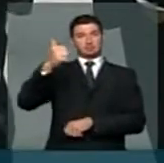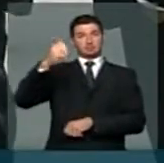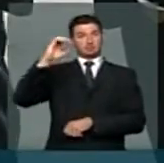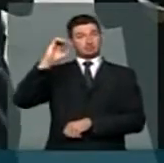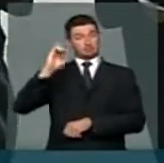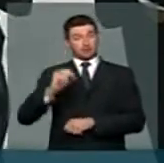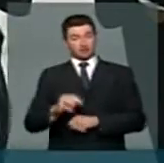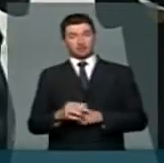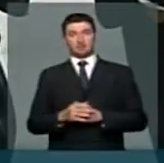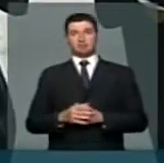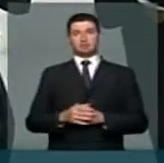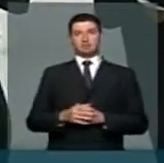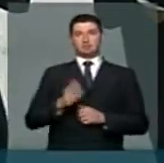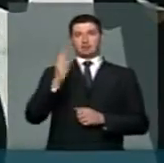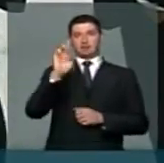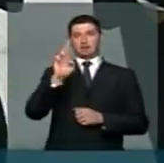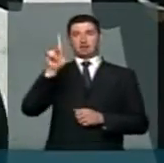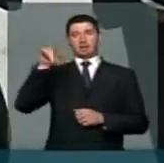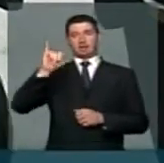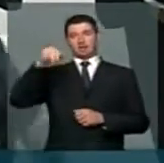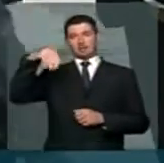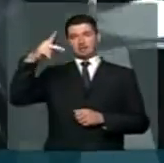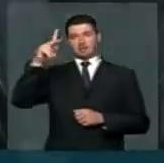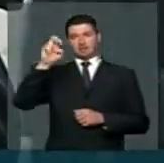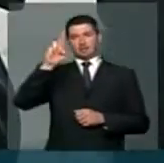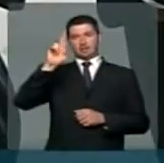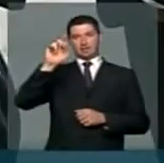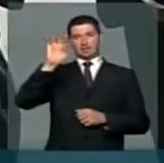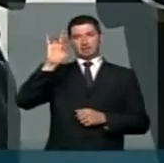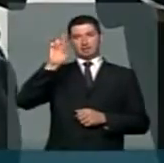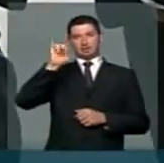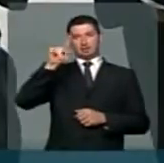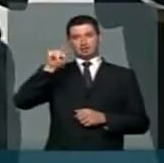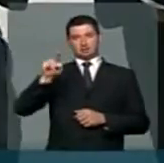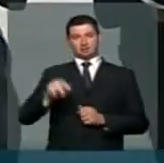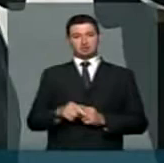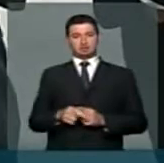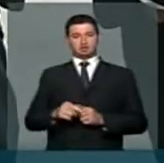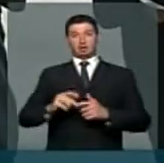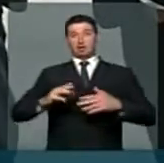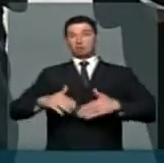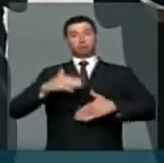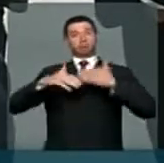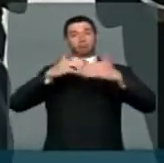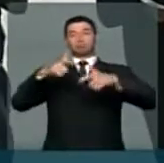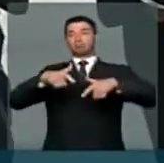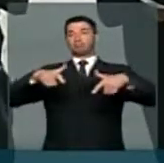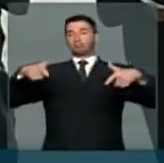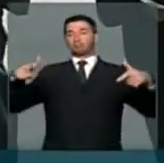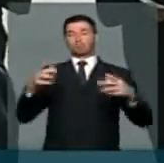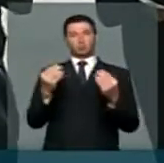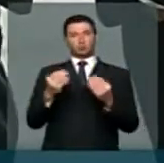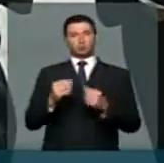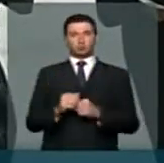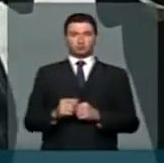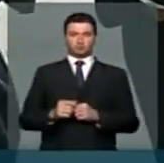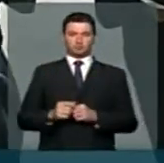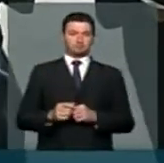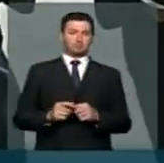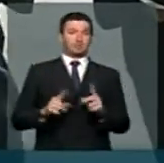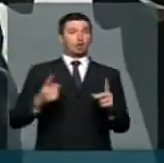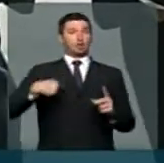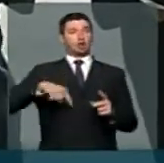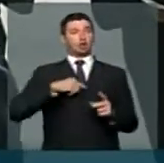BR-010 no trecho de Imperatriz. Imperatriz cresce e cresce muito. E